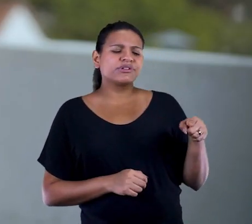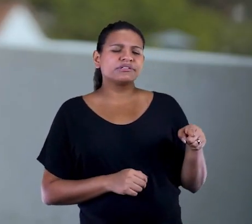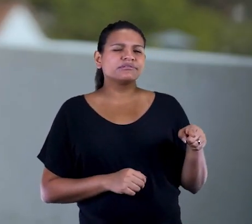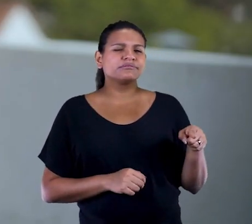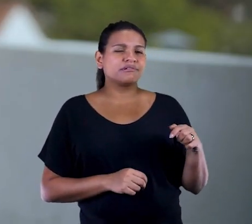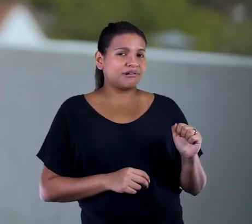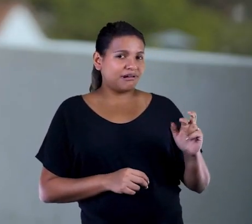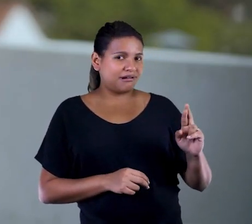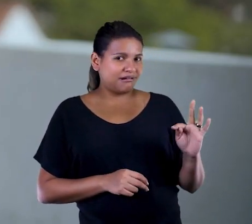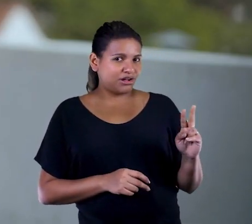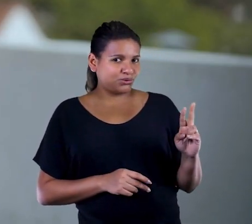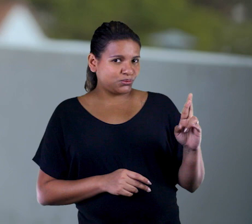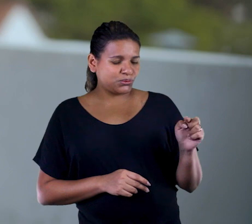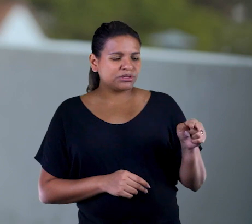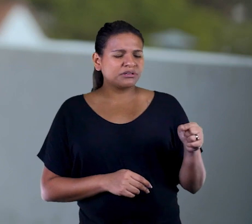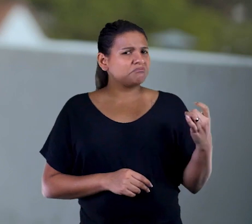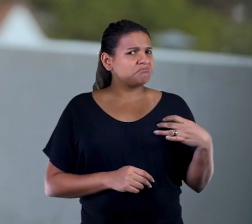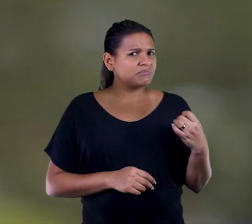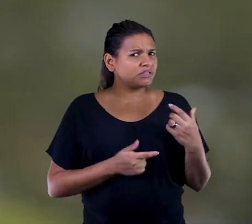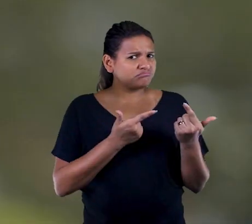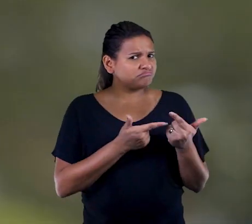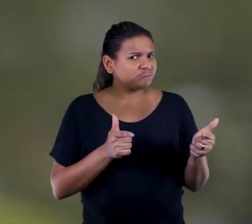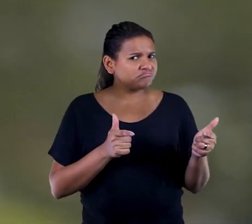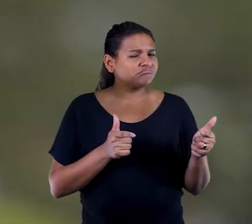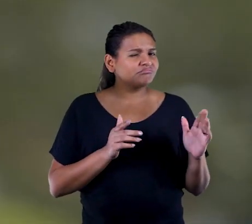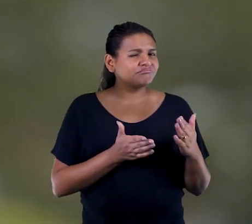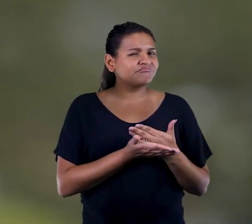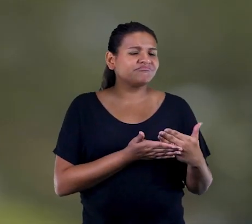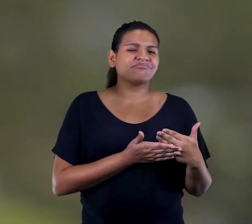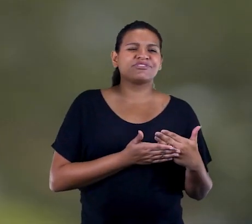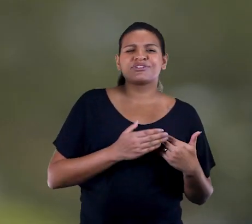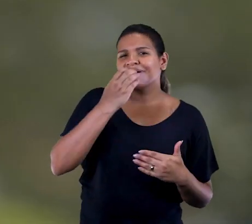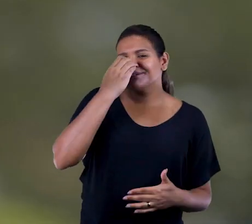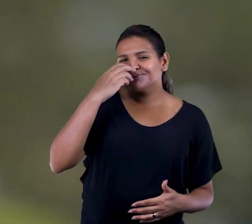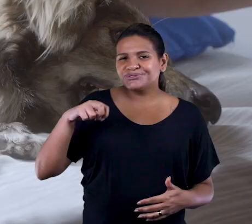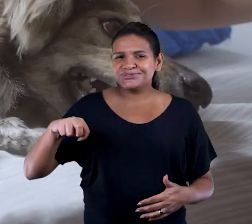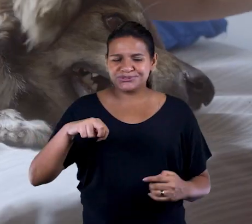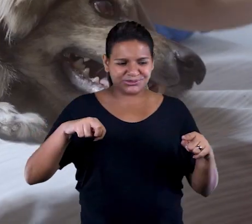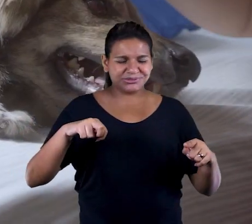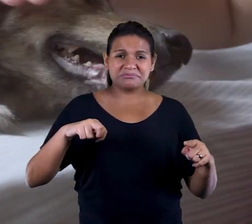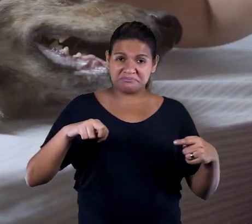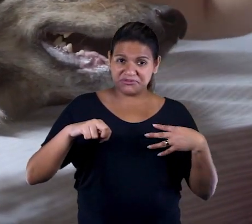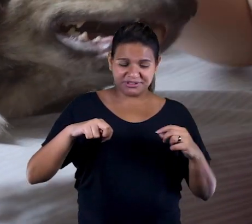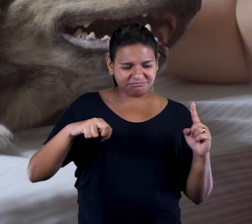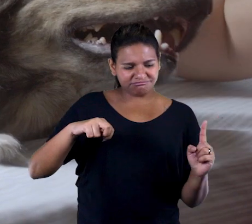se aproximar, ele não ficou com medo, ele começou a se desenvolver melhor.